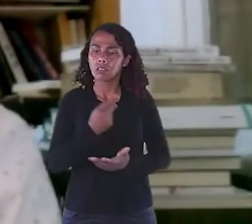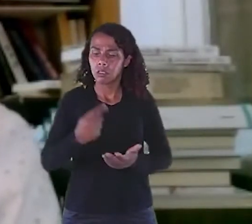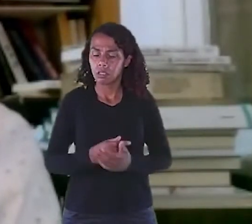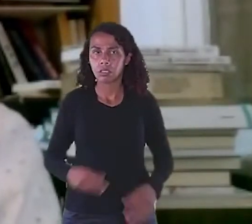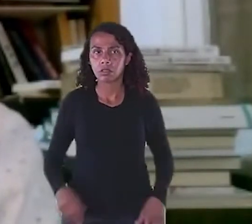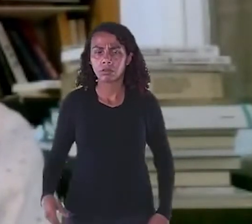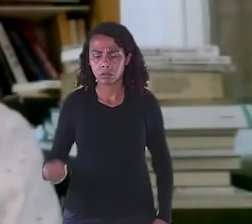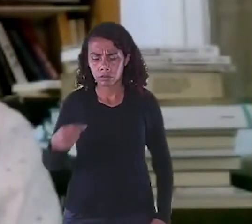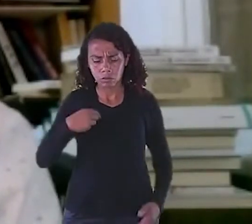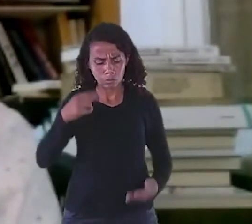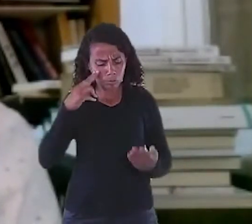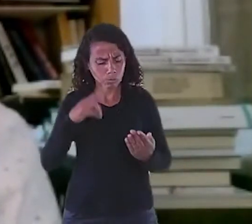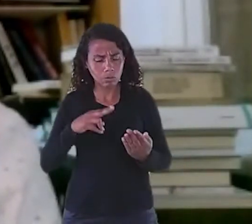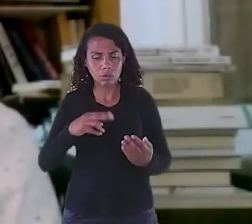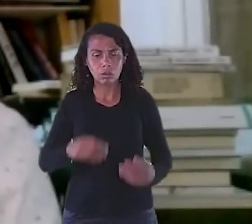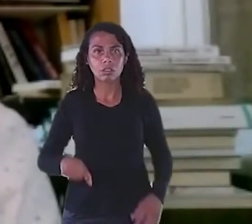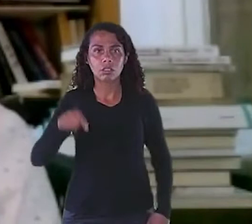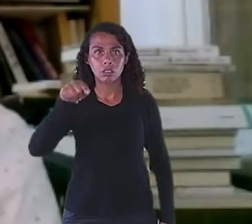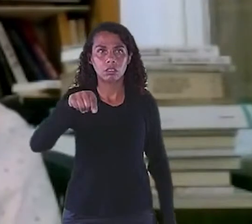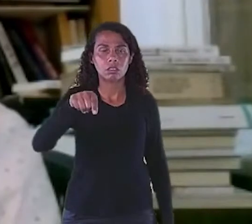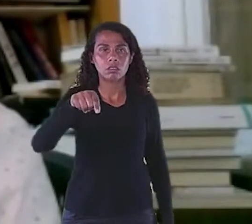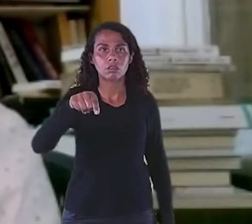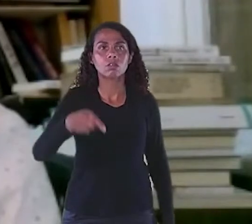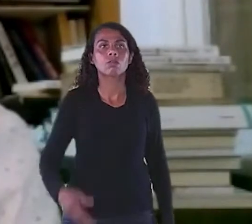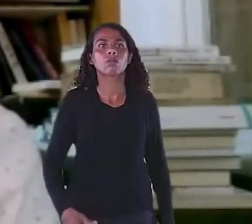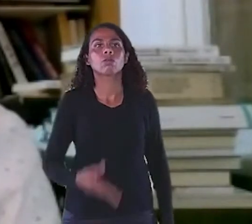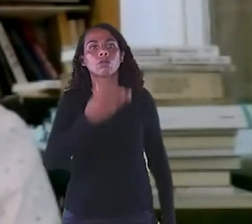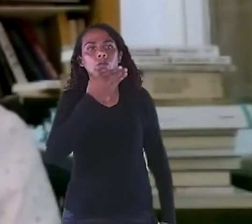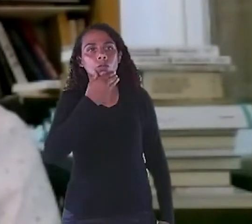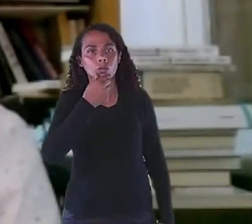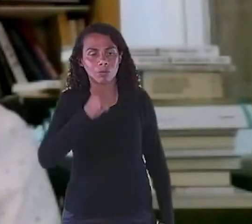Sabino, que era vizinho nosso